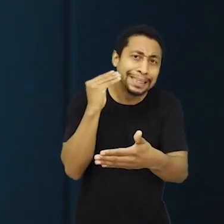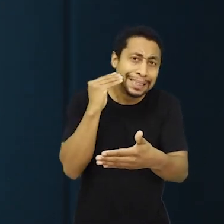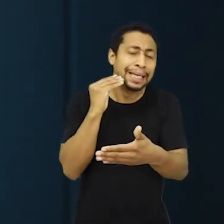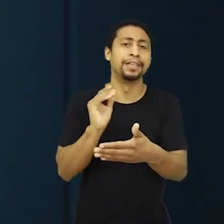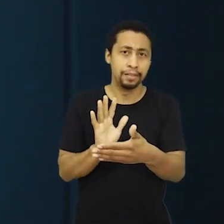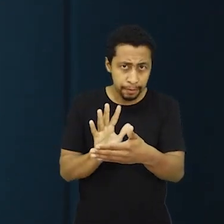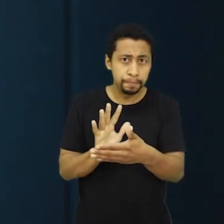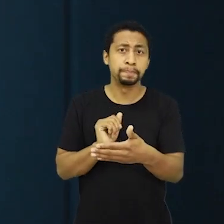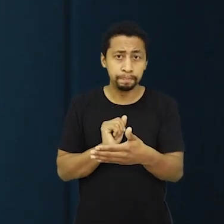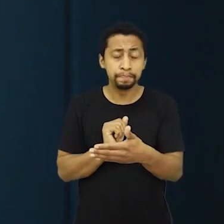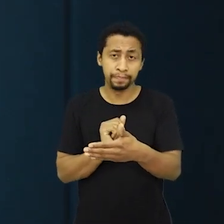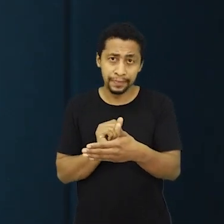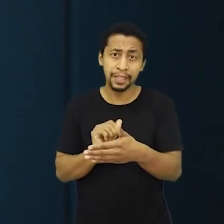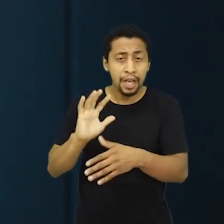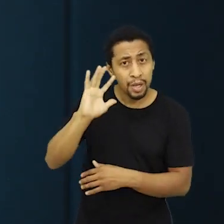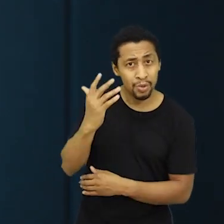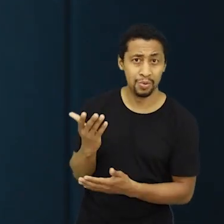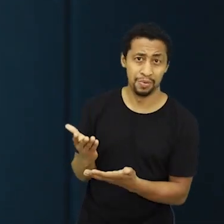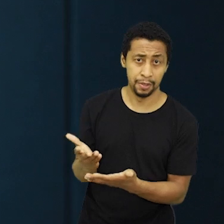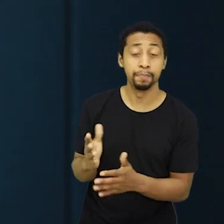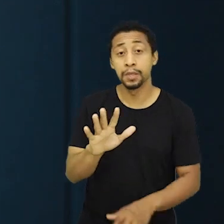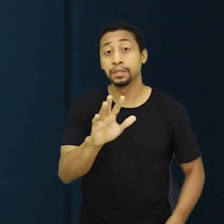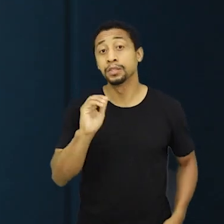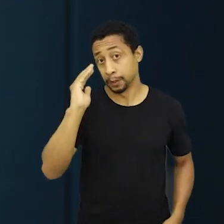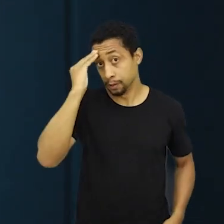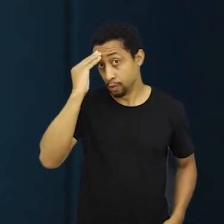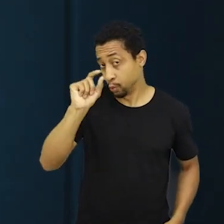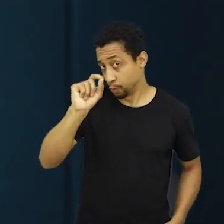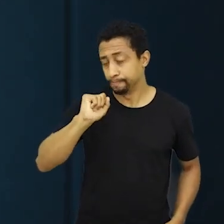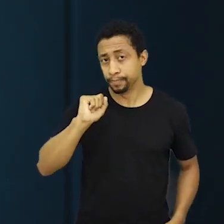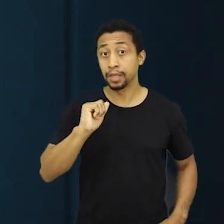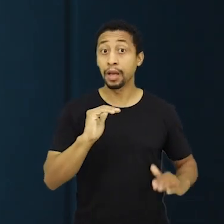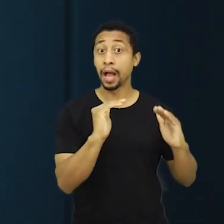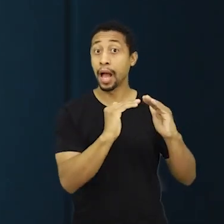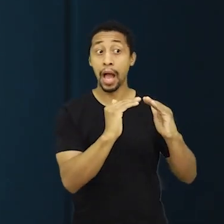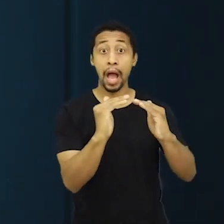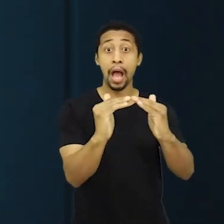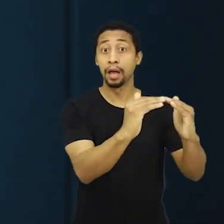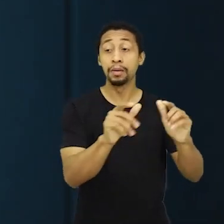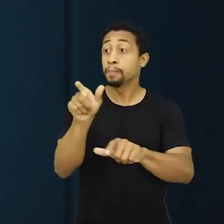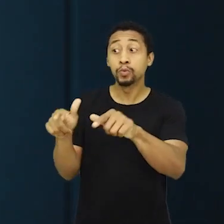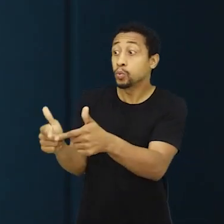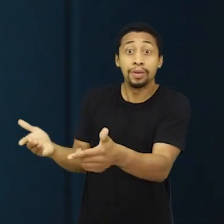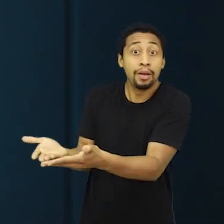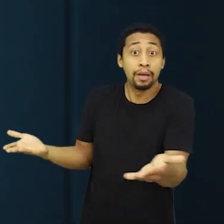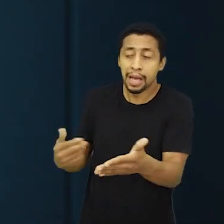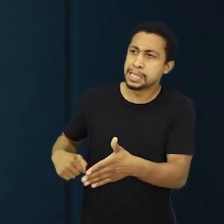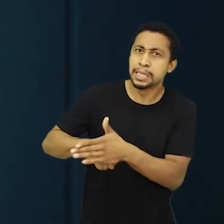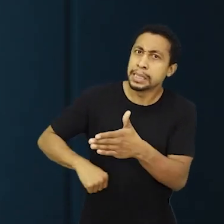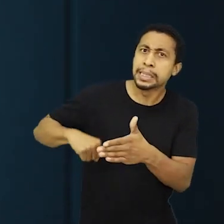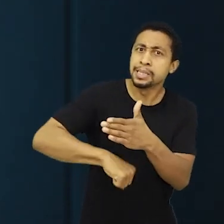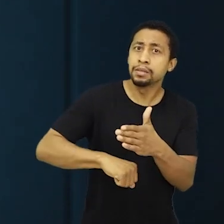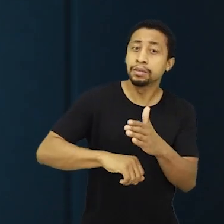a isso, compreendendo, por exemplo, que a luta de moradias, a luta por moradia é uma luta em defesa dos